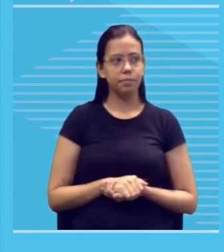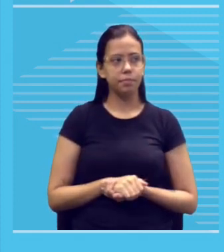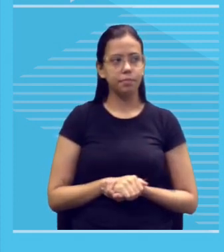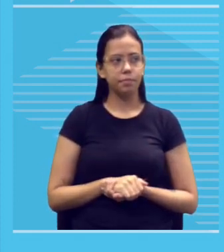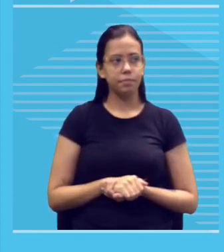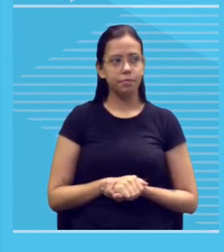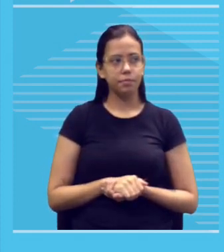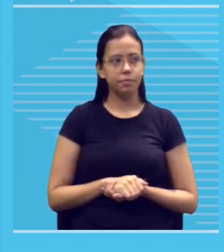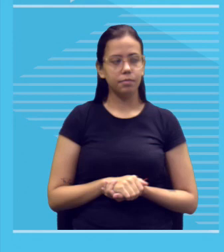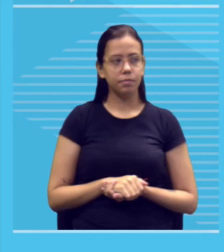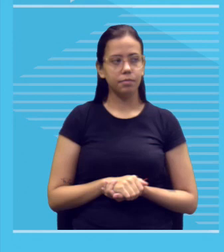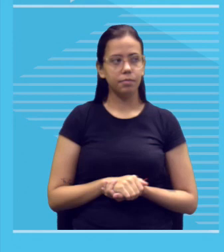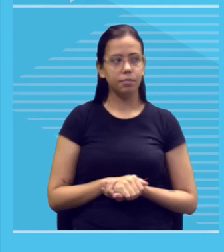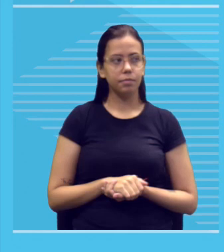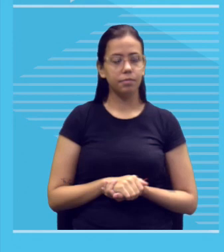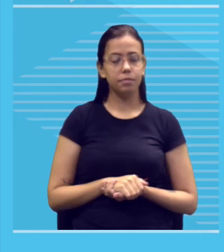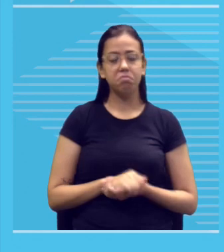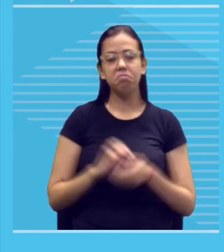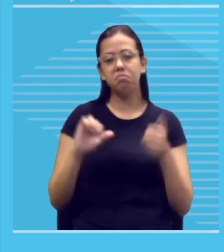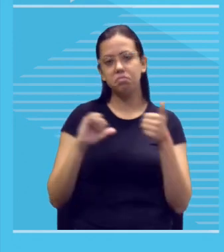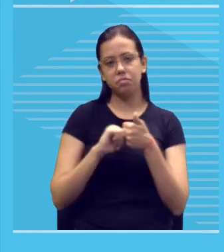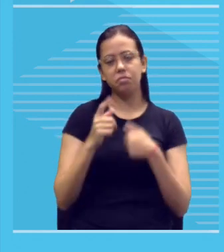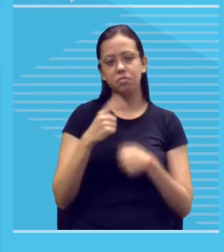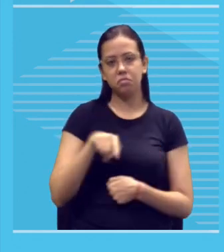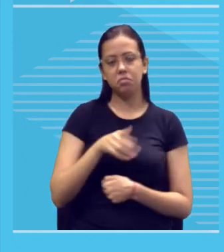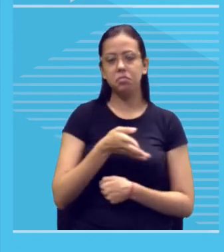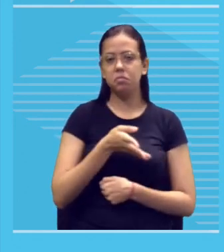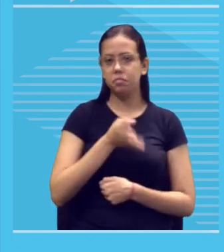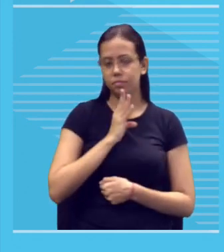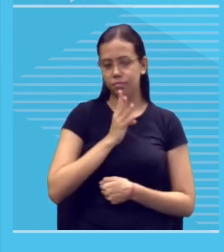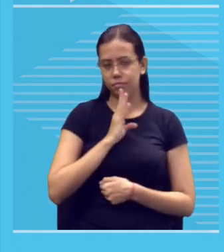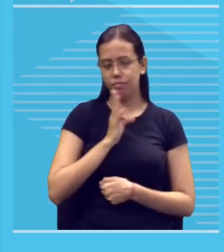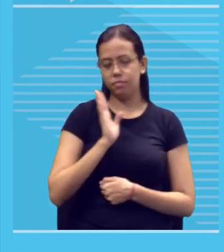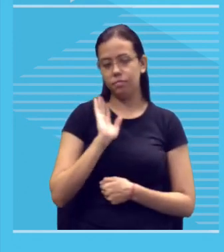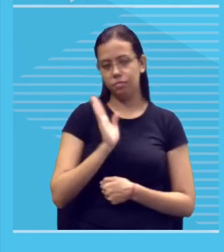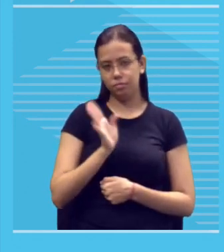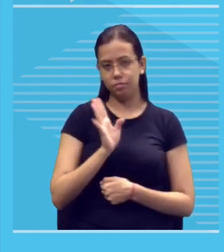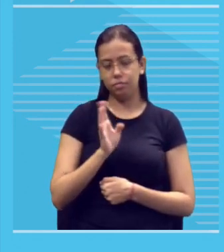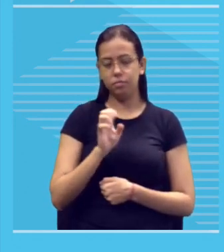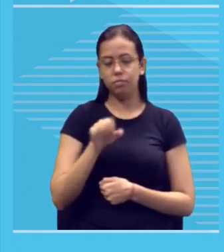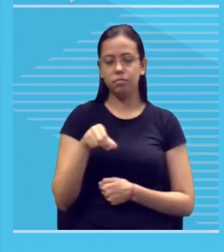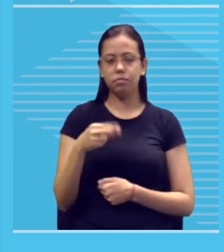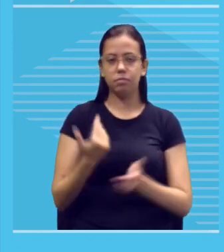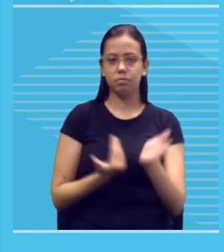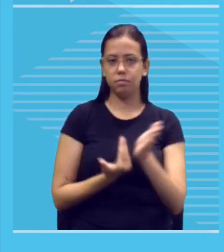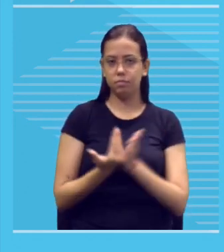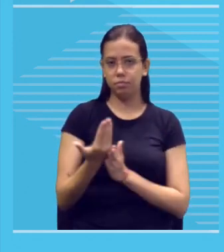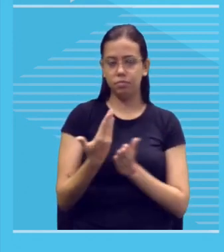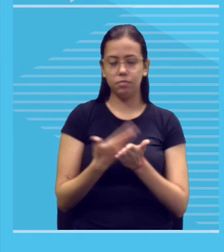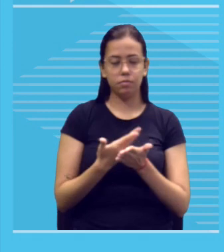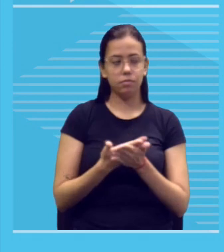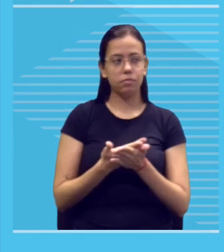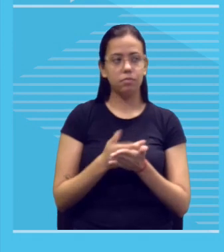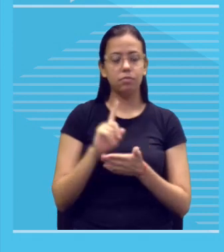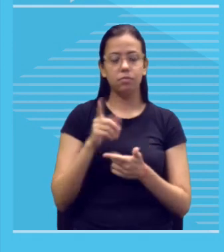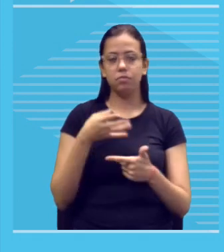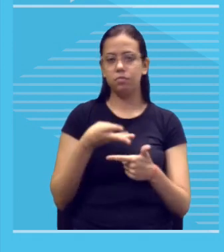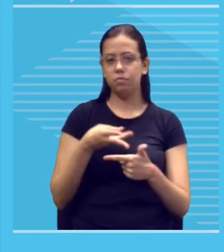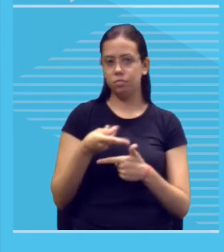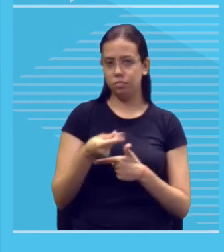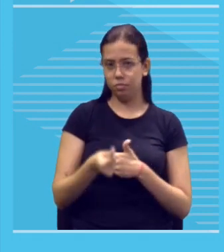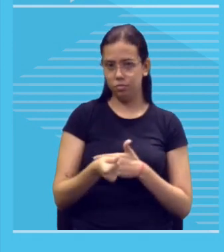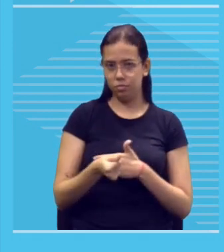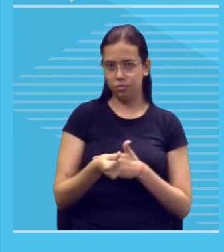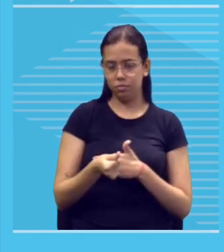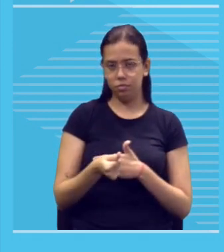talvez você já tenha até identificado este segmento ou começado a estudar isso a